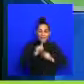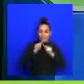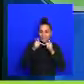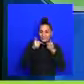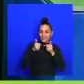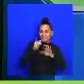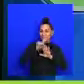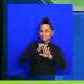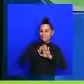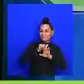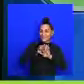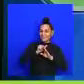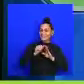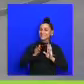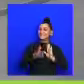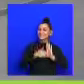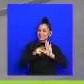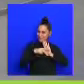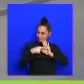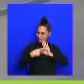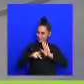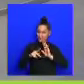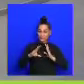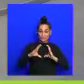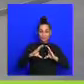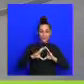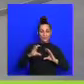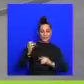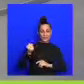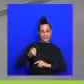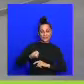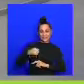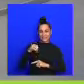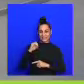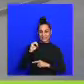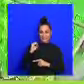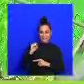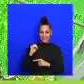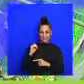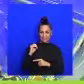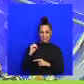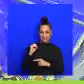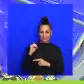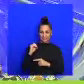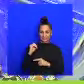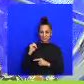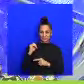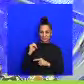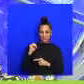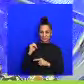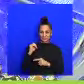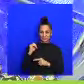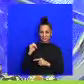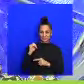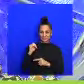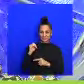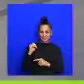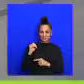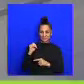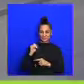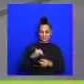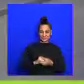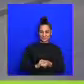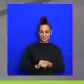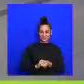sorte batendo na sua aposta. Bola branca, número 0.